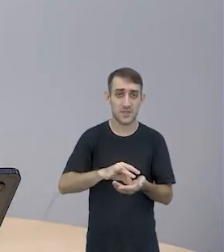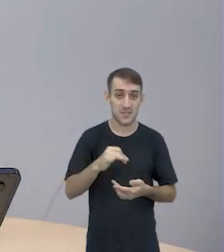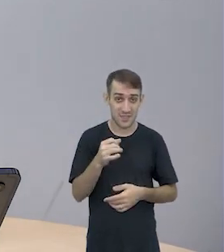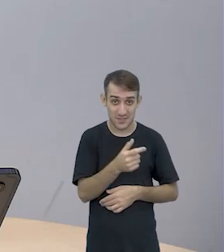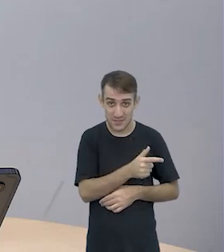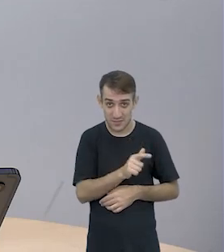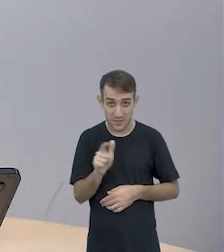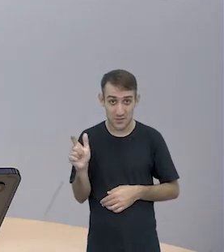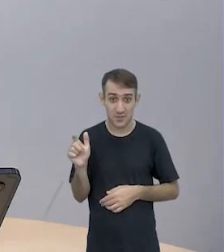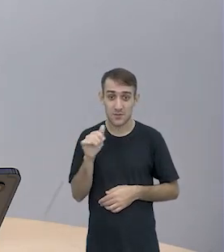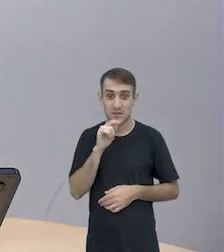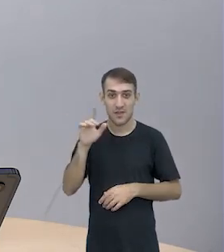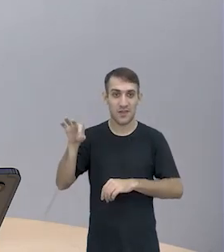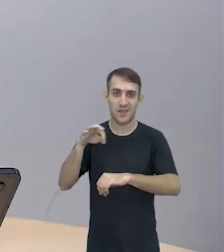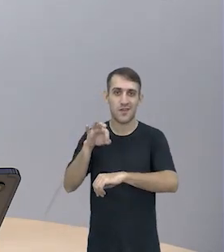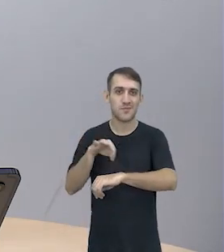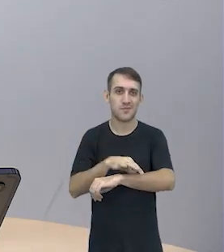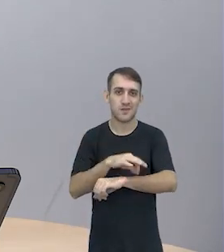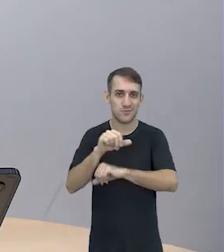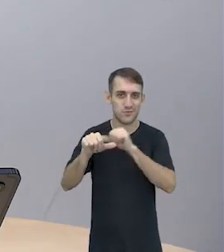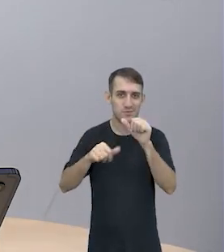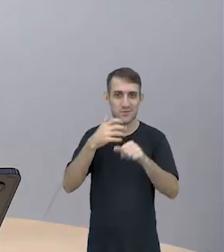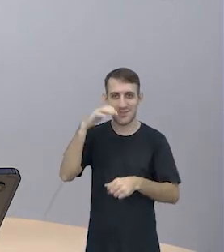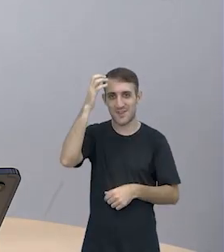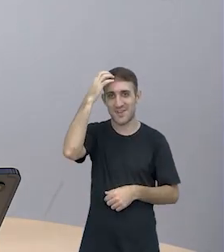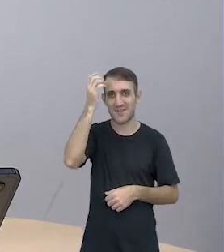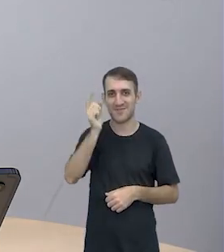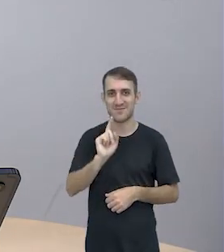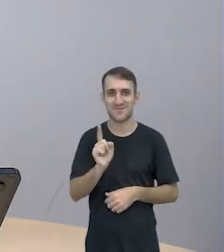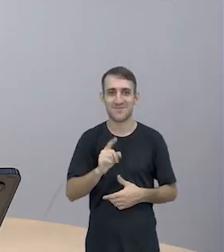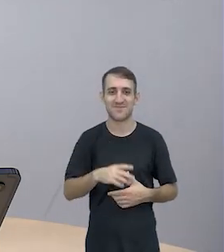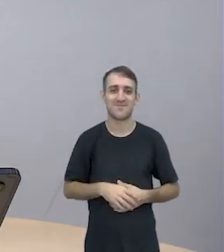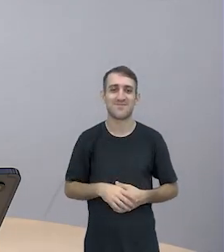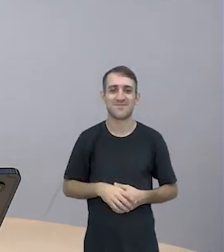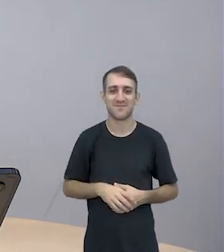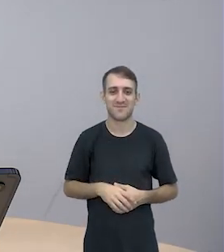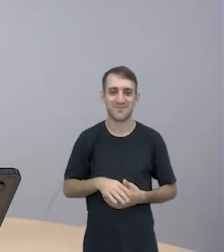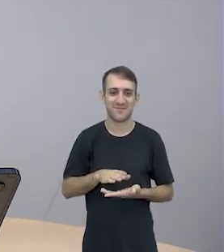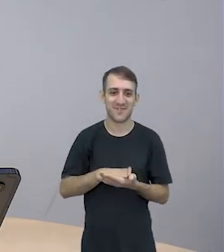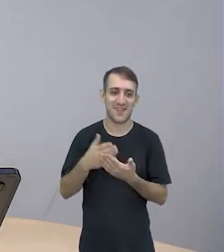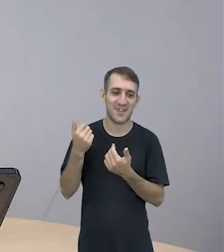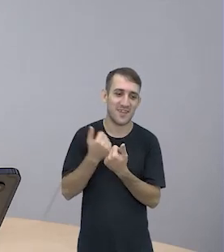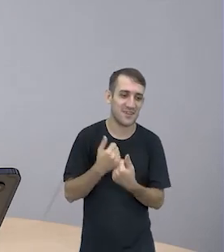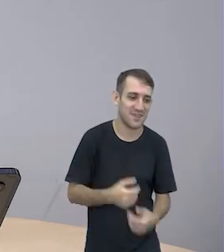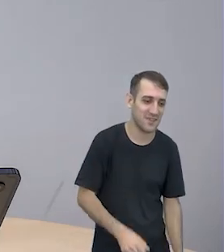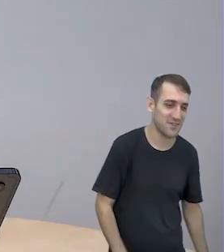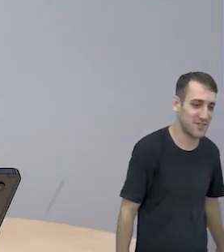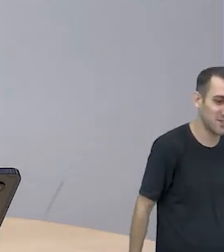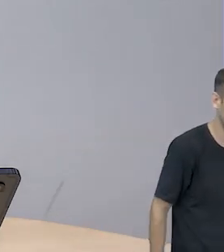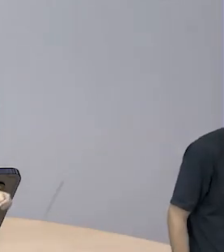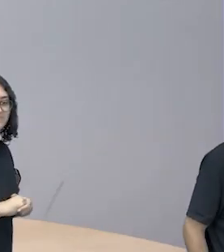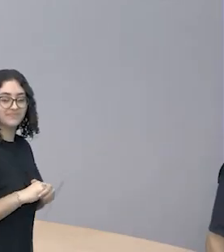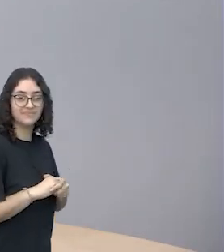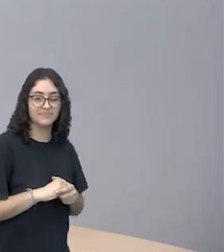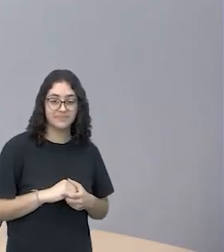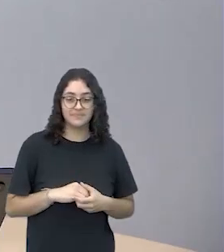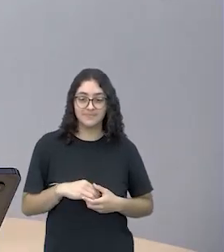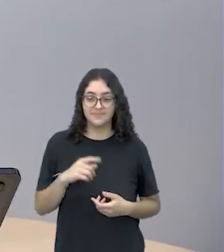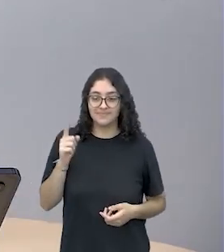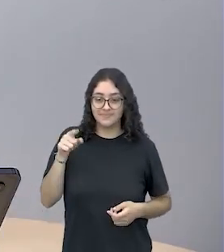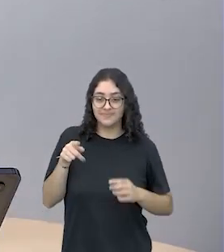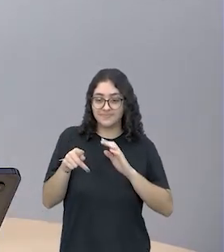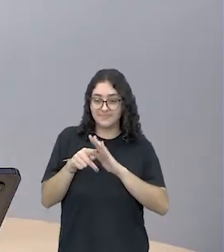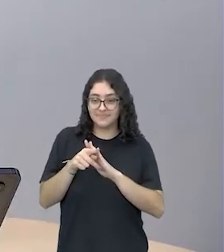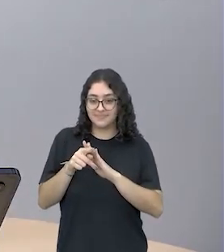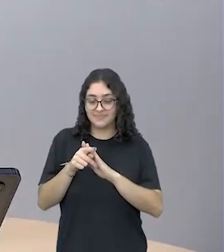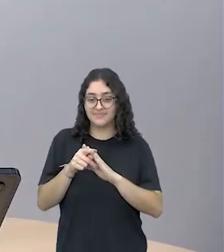real, a abelha não vira rainha. Entendeu? Então, já também um modo de falar que a nutrição... Vamos falar um pouquinho aqui